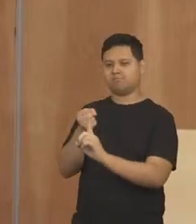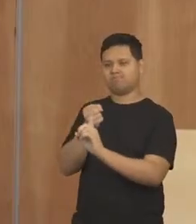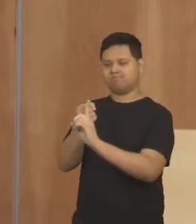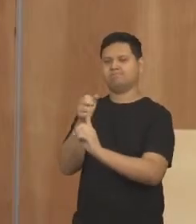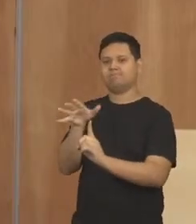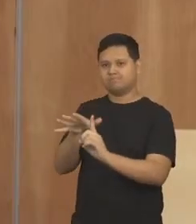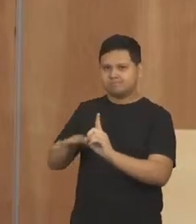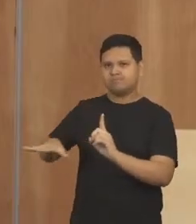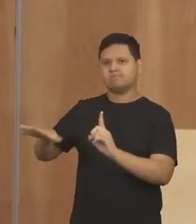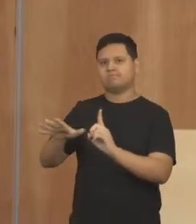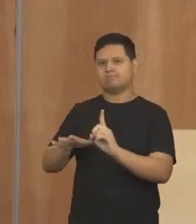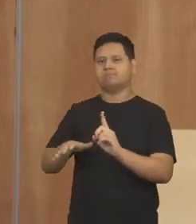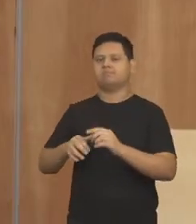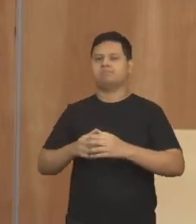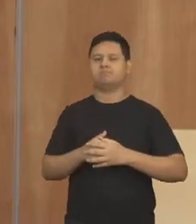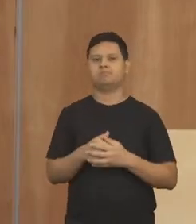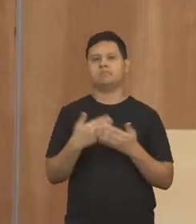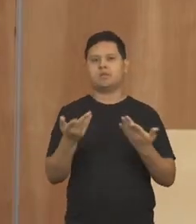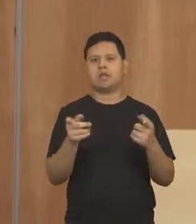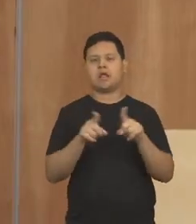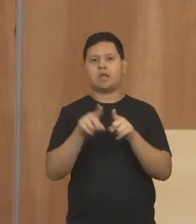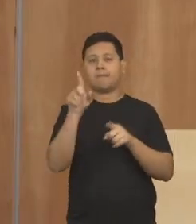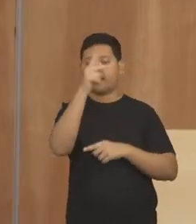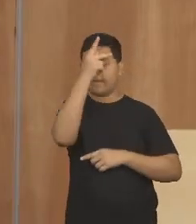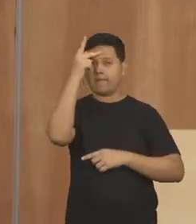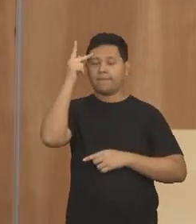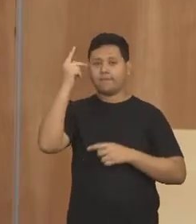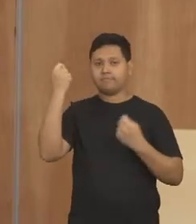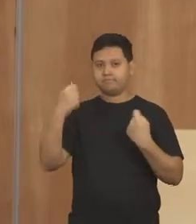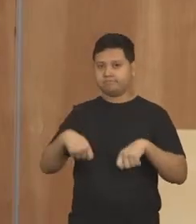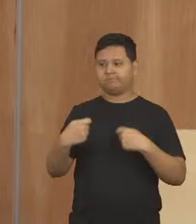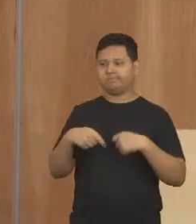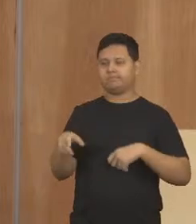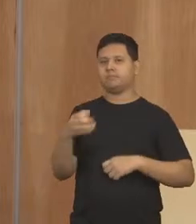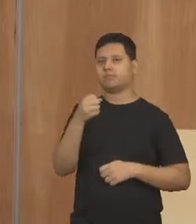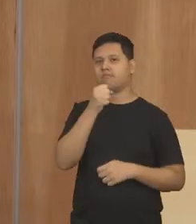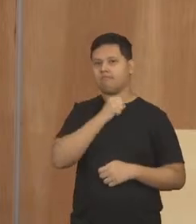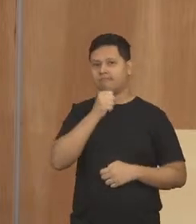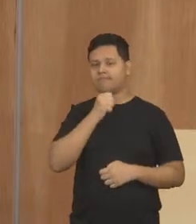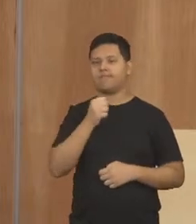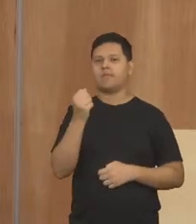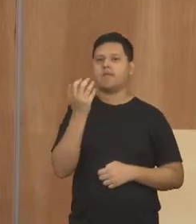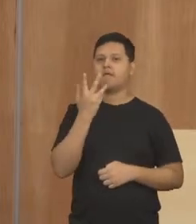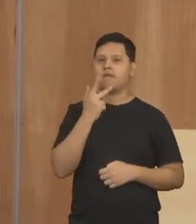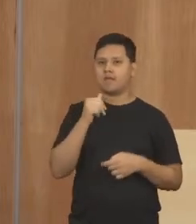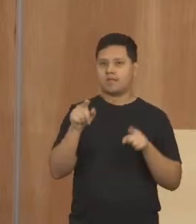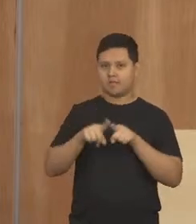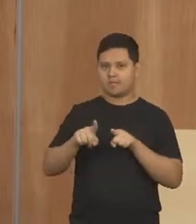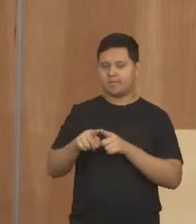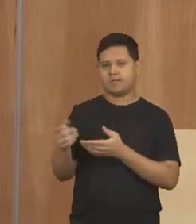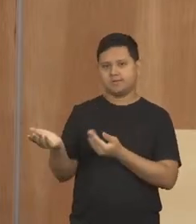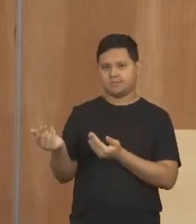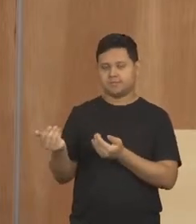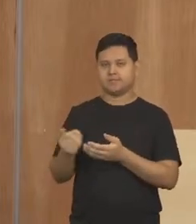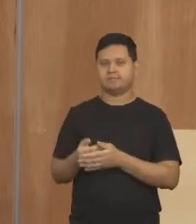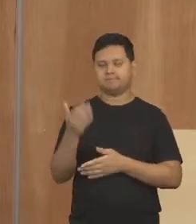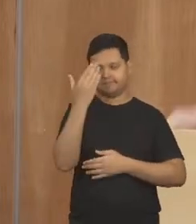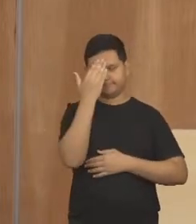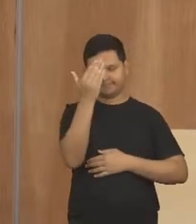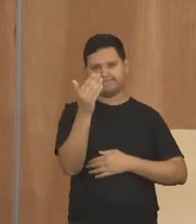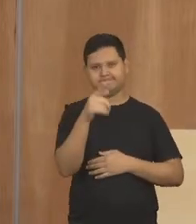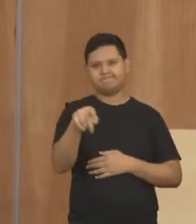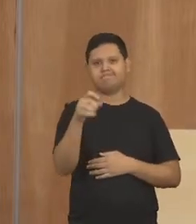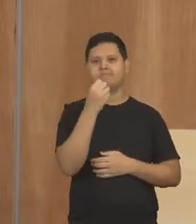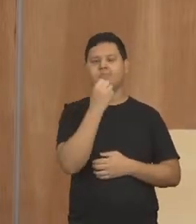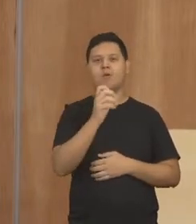indireta a sociedade civil e as pessoas que são, no caso, idosas, crianças e adolescentes. Muito obrigado a todos